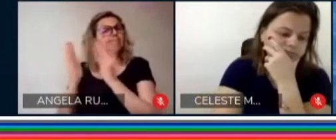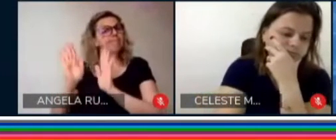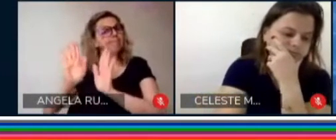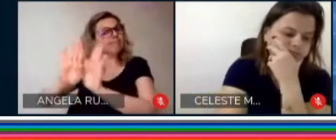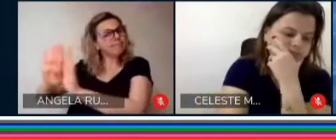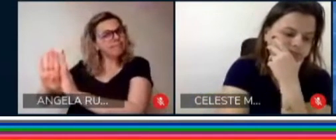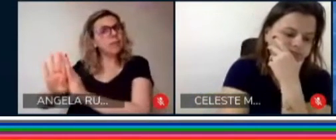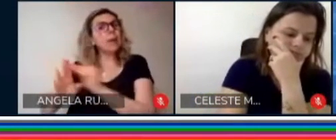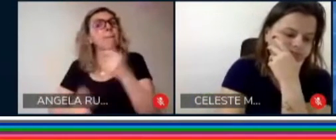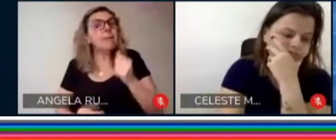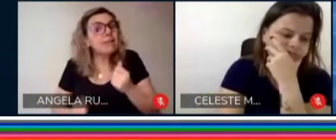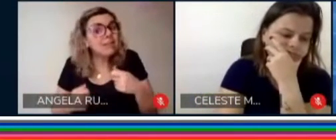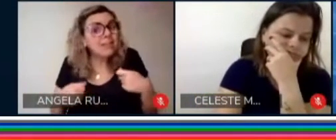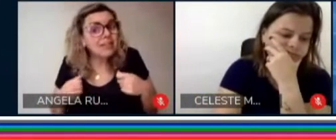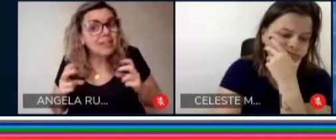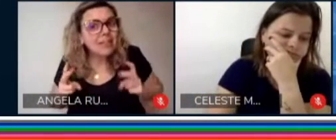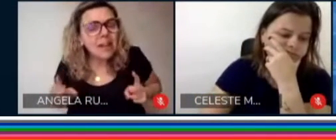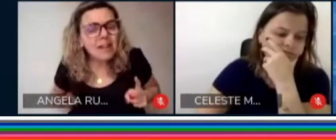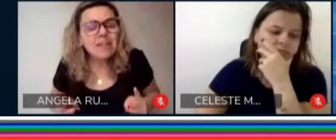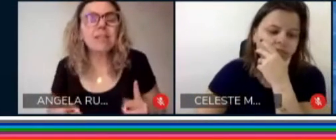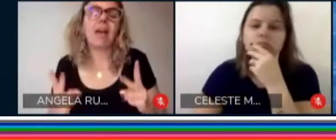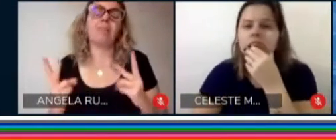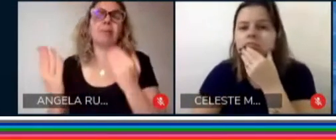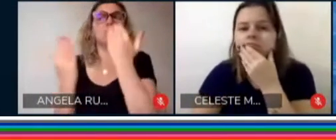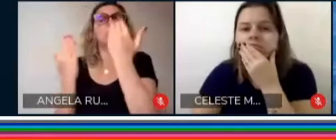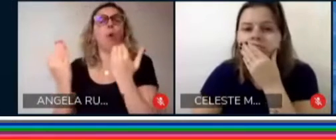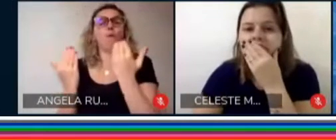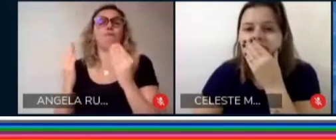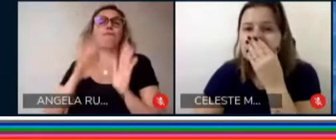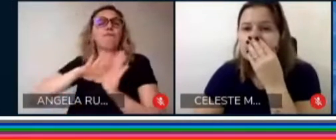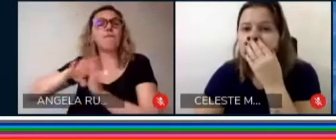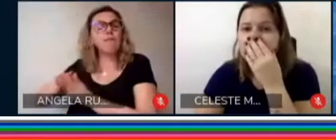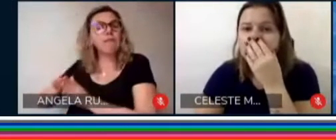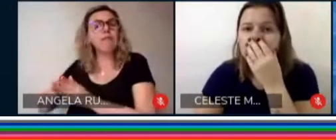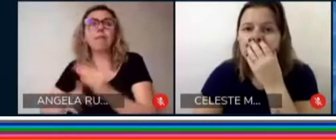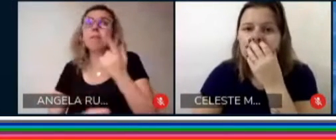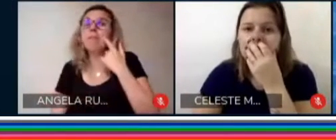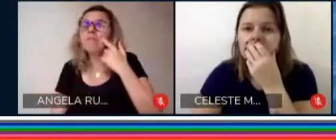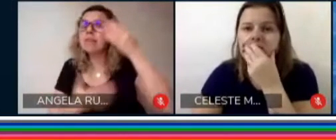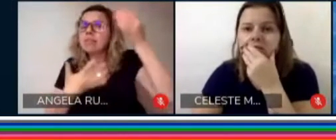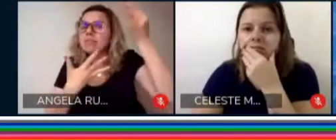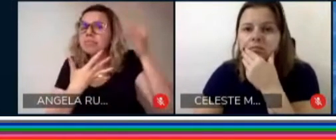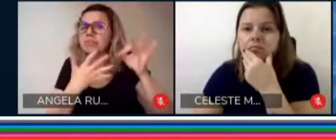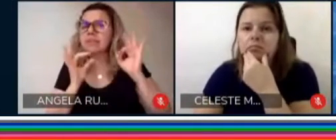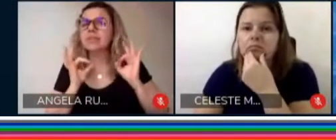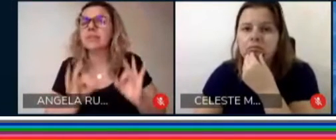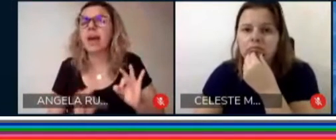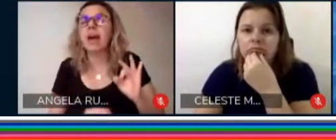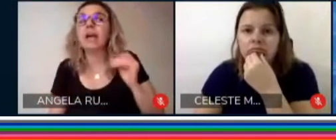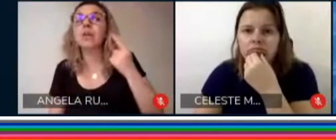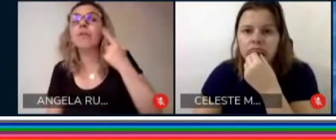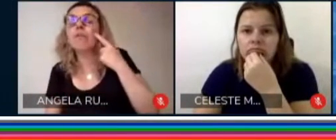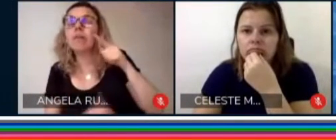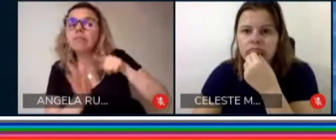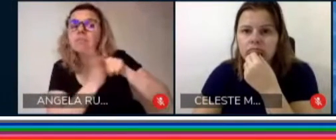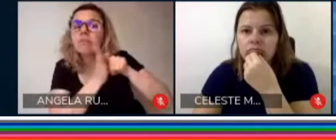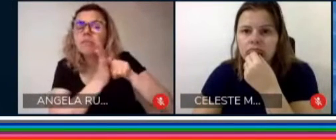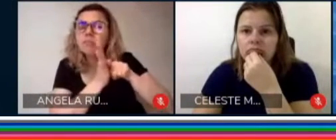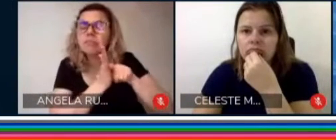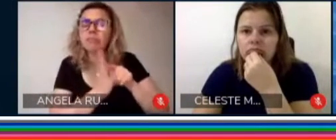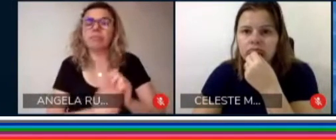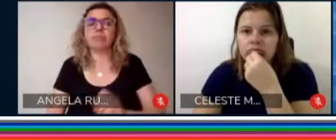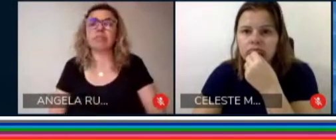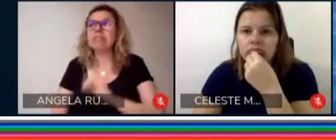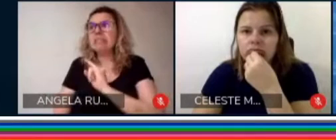gente precisa sempre desconfiar daquilo que está vendo, né? Não tomar como verdades